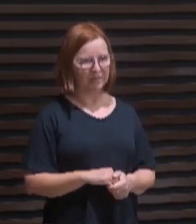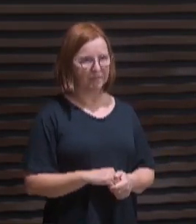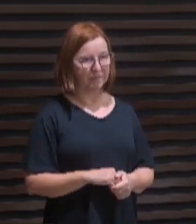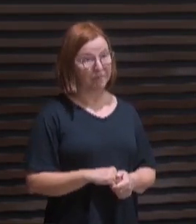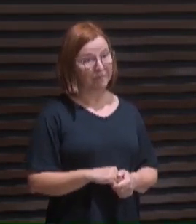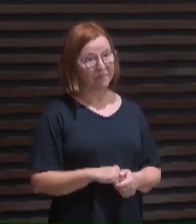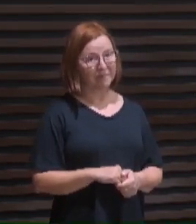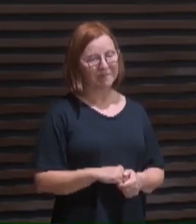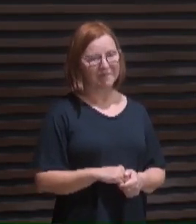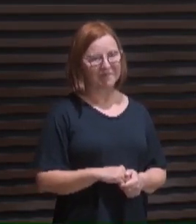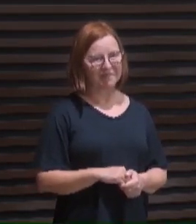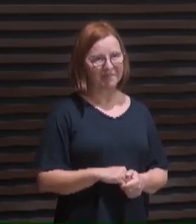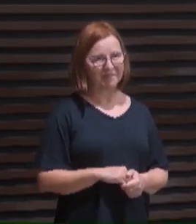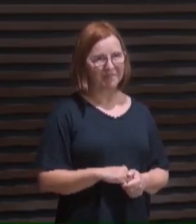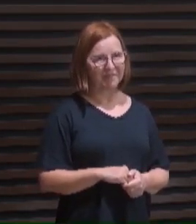relação